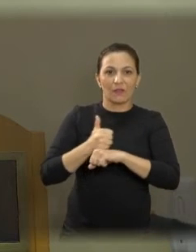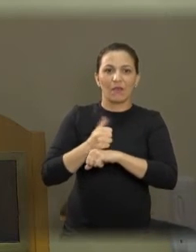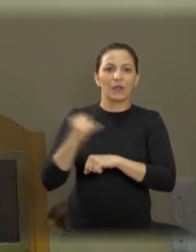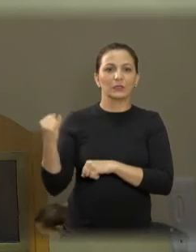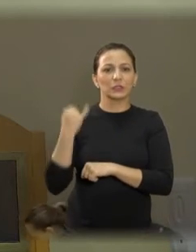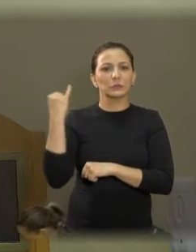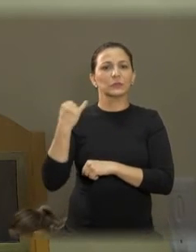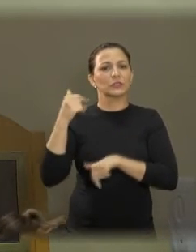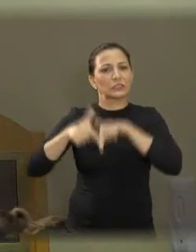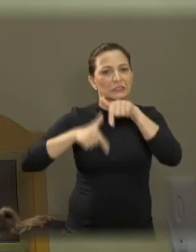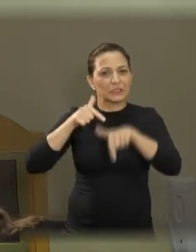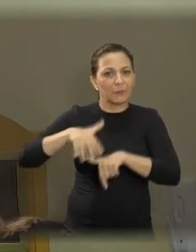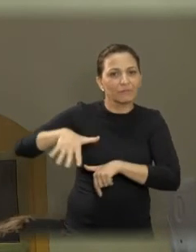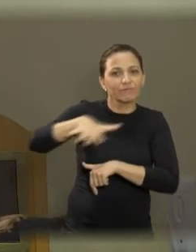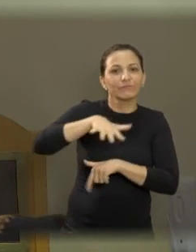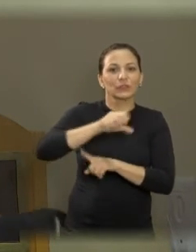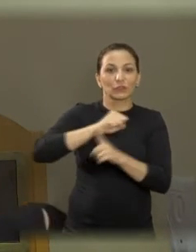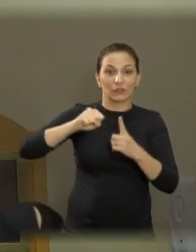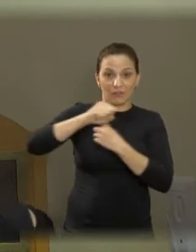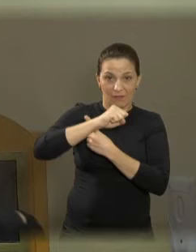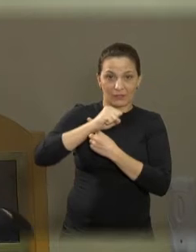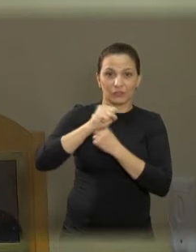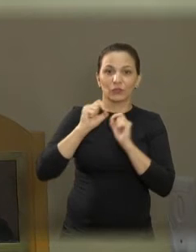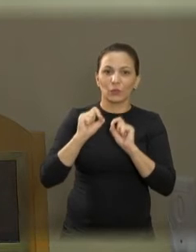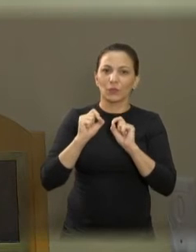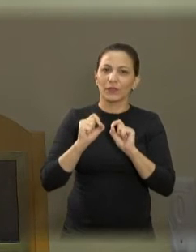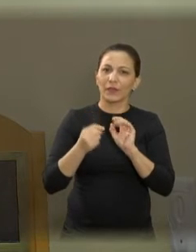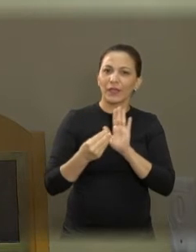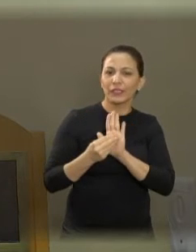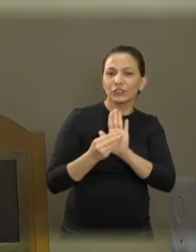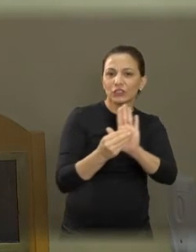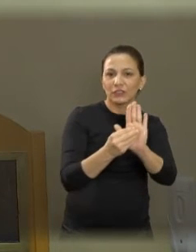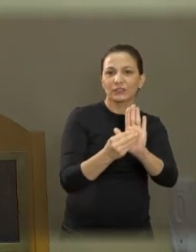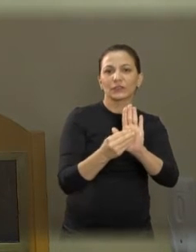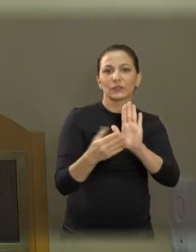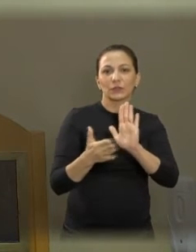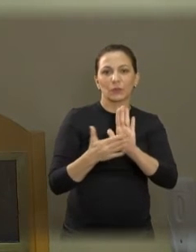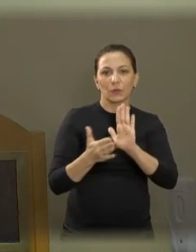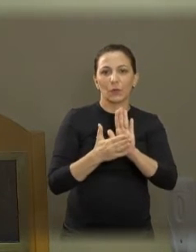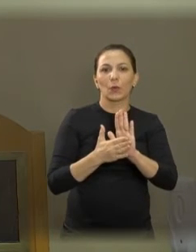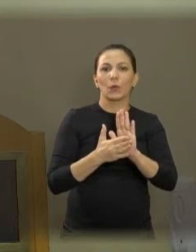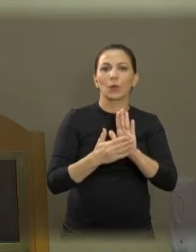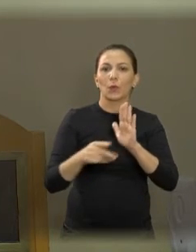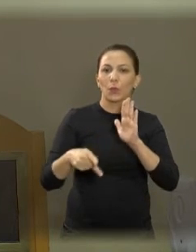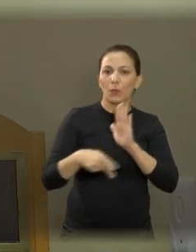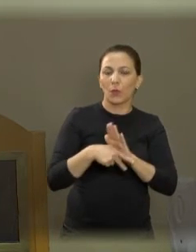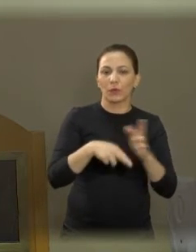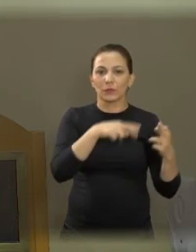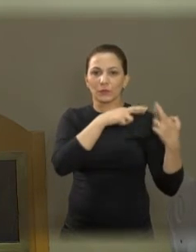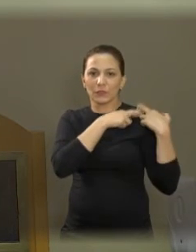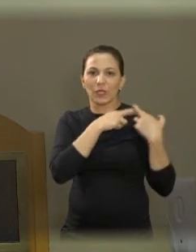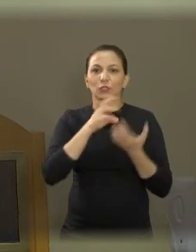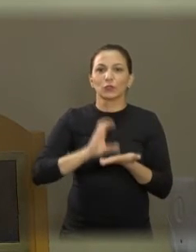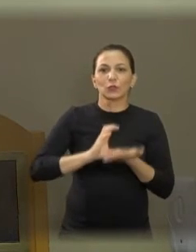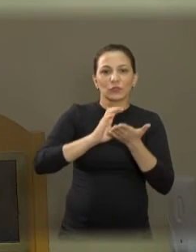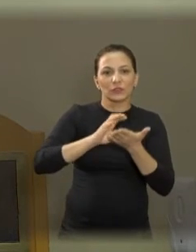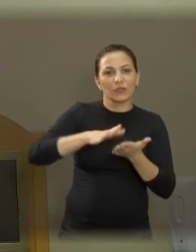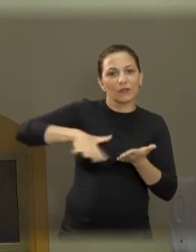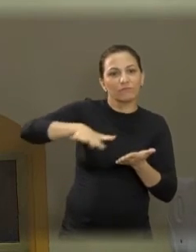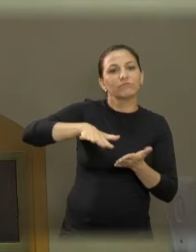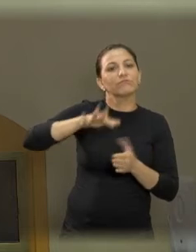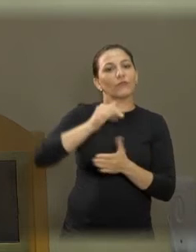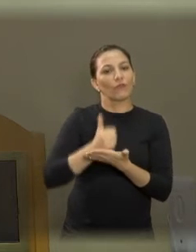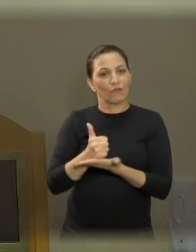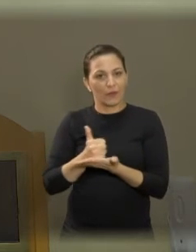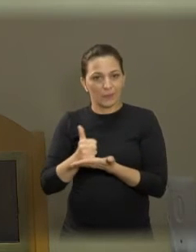à profissão. A indicação cabe ao Conselho Regional de Farmácia. Lembramos que nós estamos ao vivo pela TV